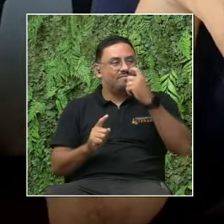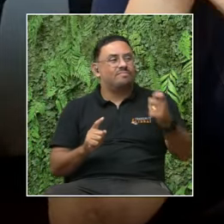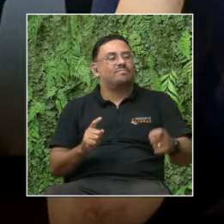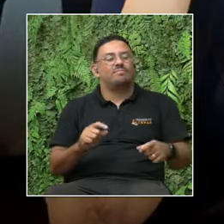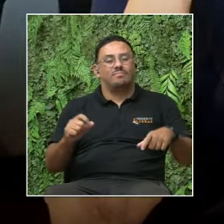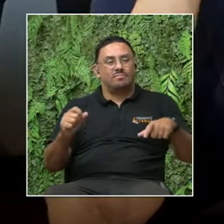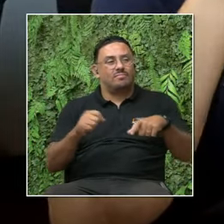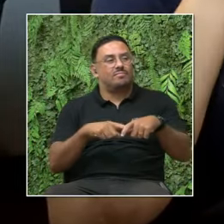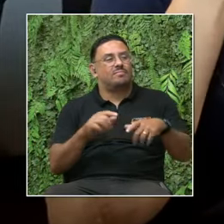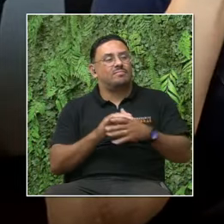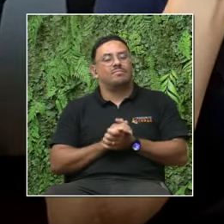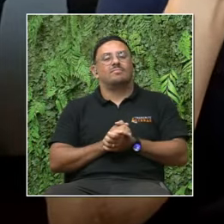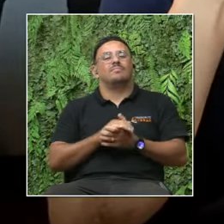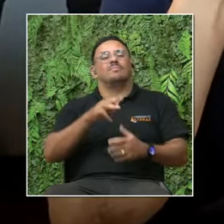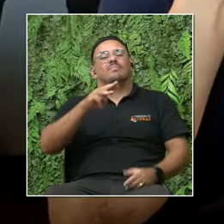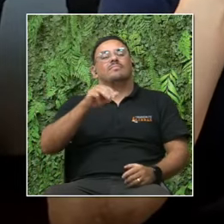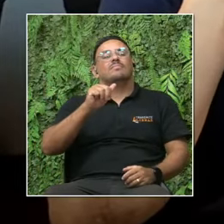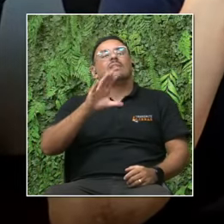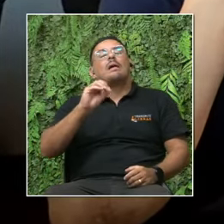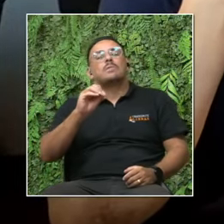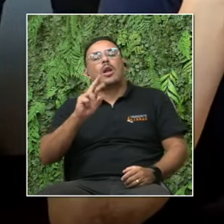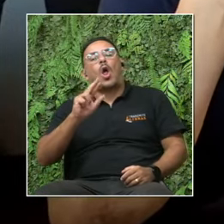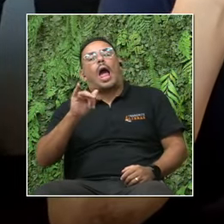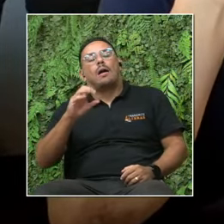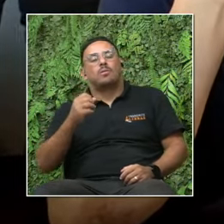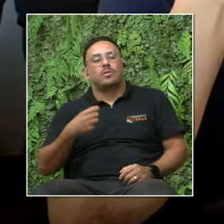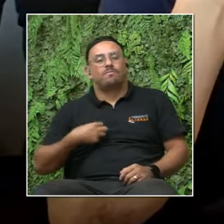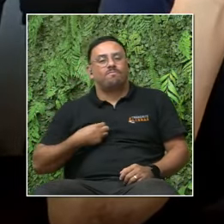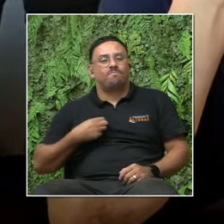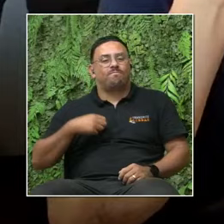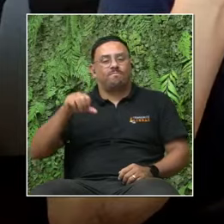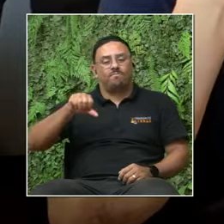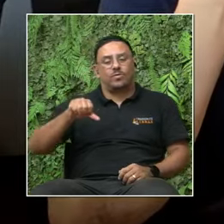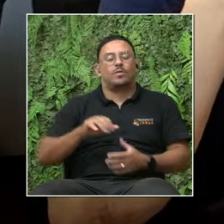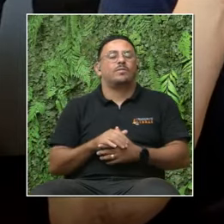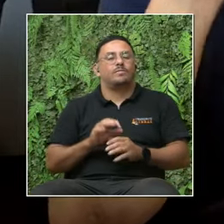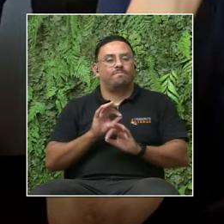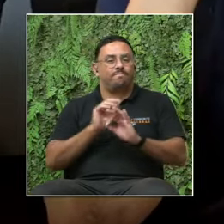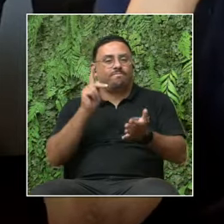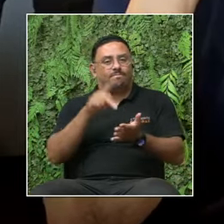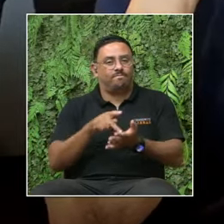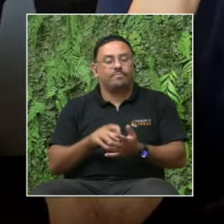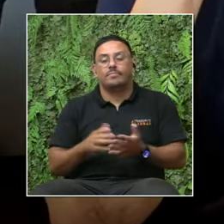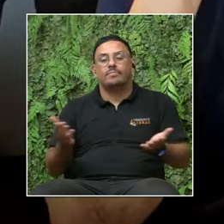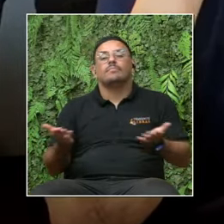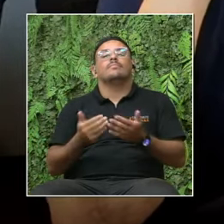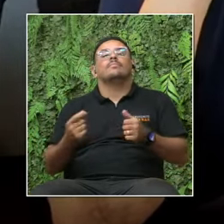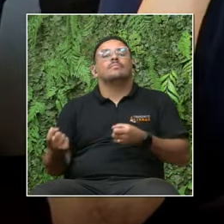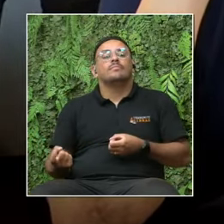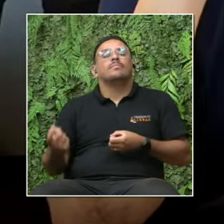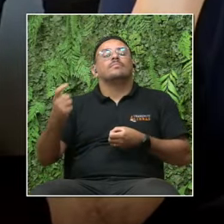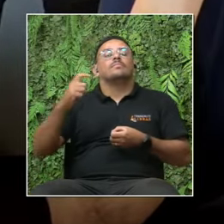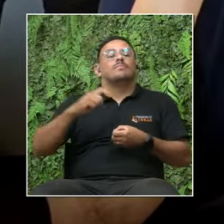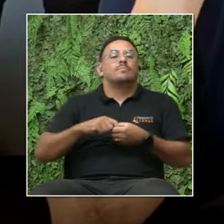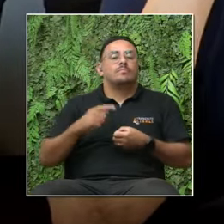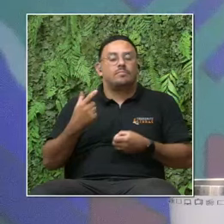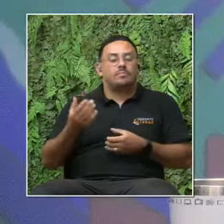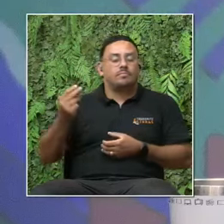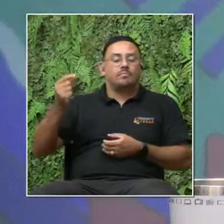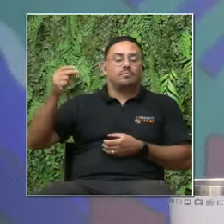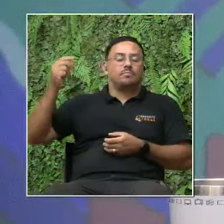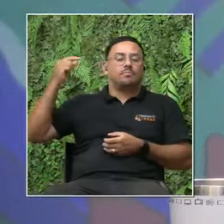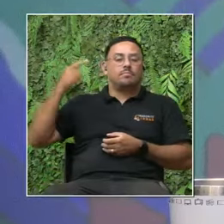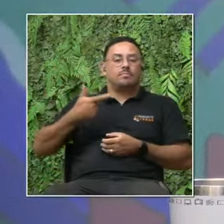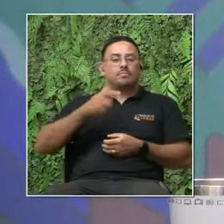Eh o Marcelo realmente para mim o camisa nove seria ele realmente e agora vamos voltar um pouquinho mais no tempo vamos lá